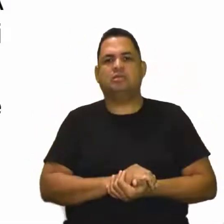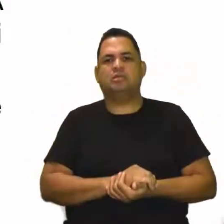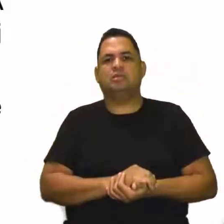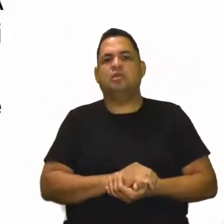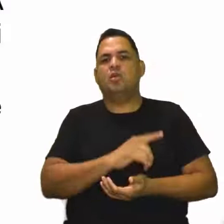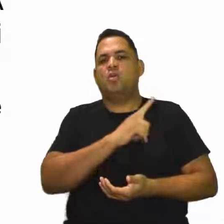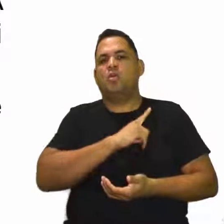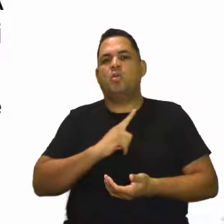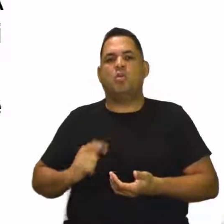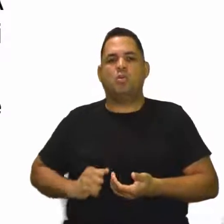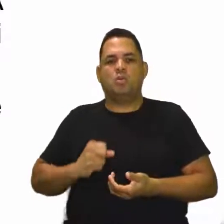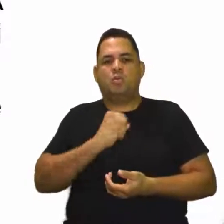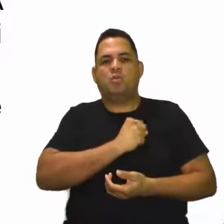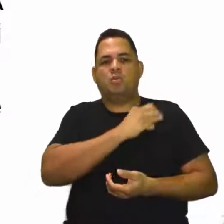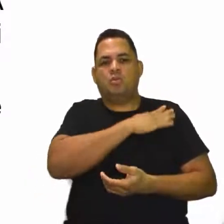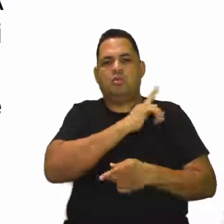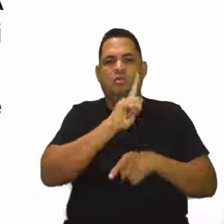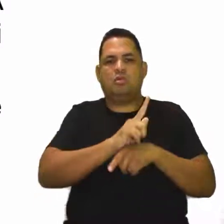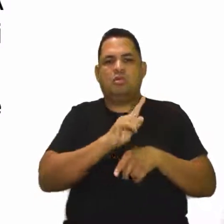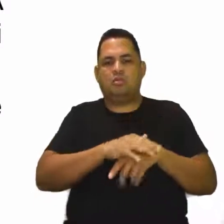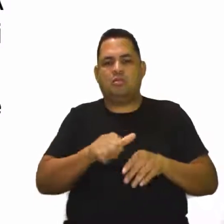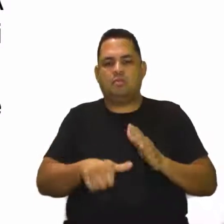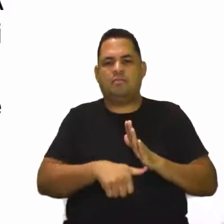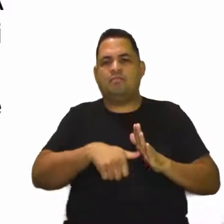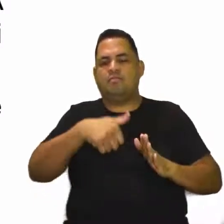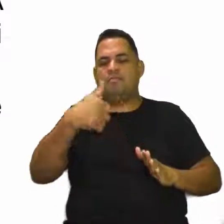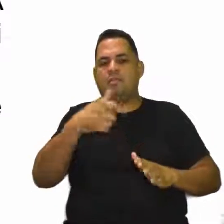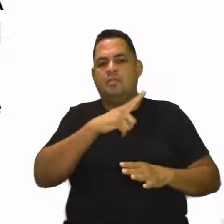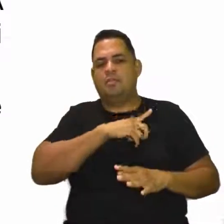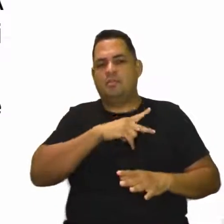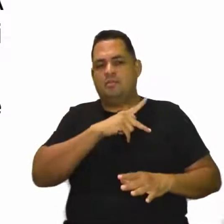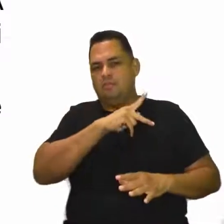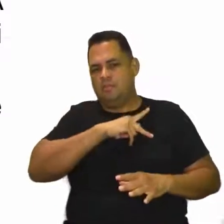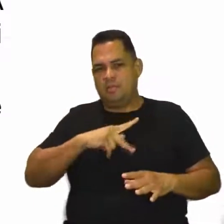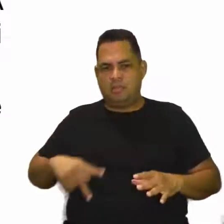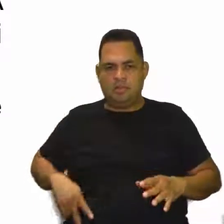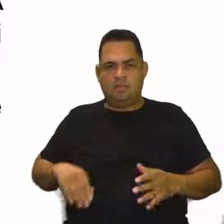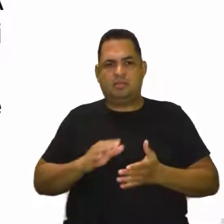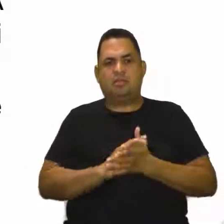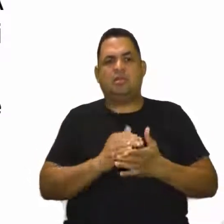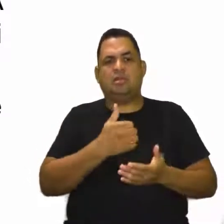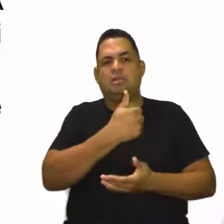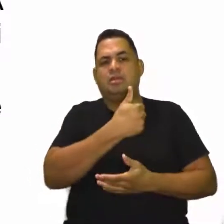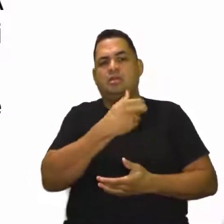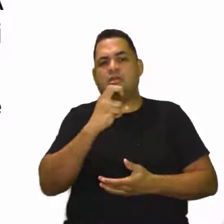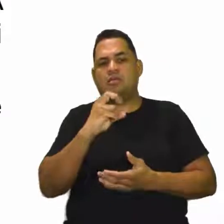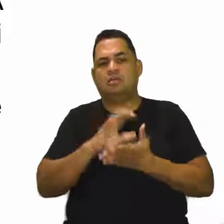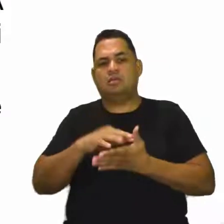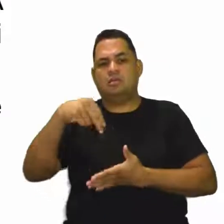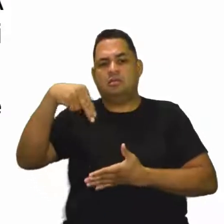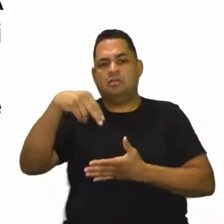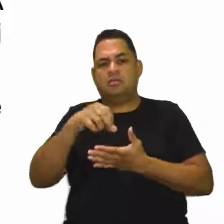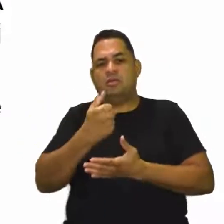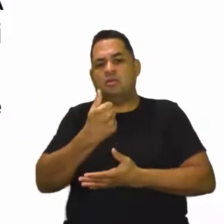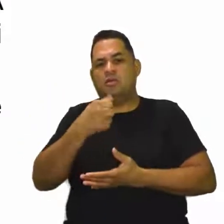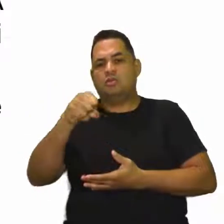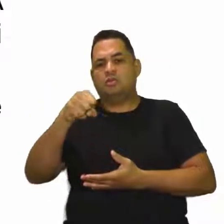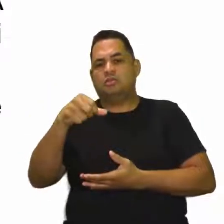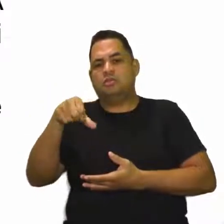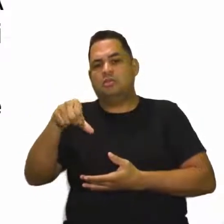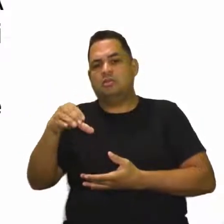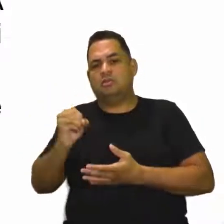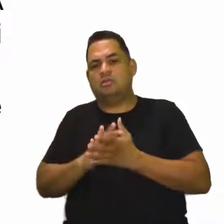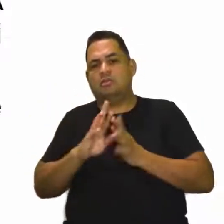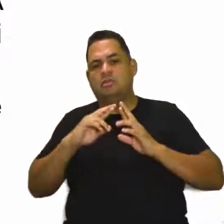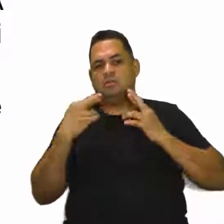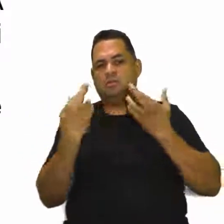governos militares, a gestão dos presidentes, aí eu tenho no dia 15 de novembro de 1890,